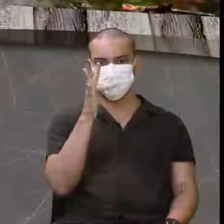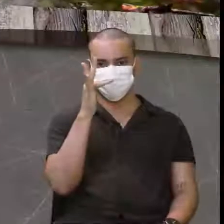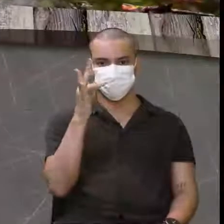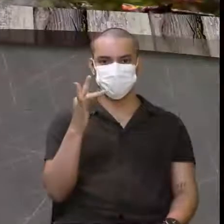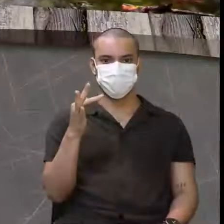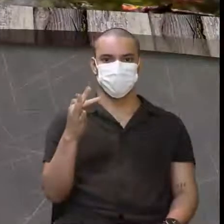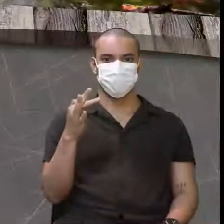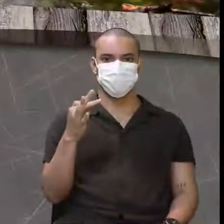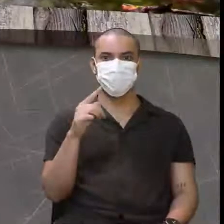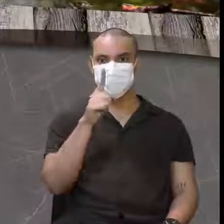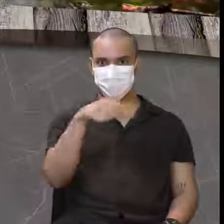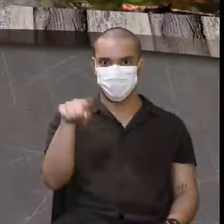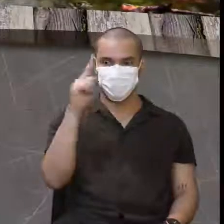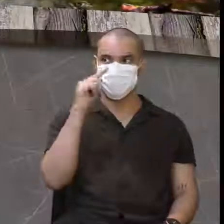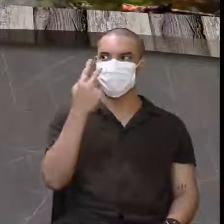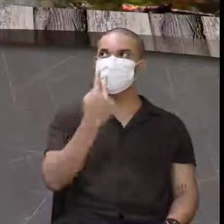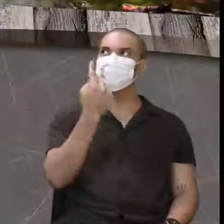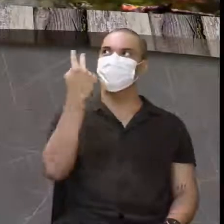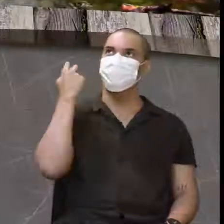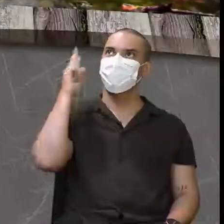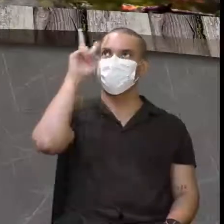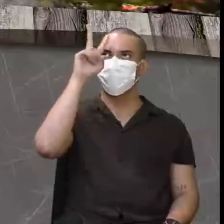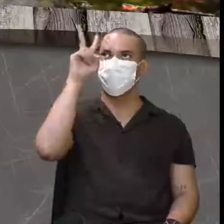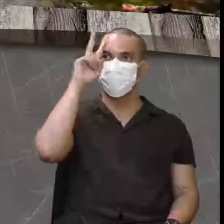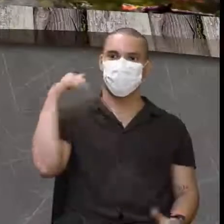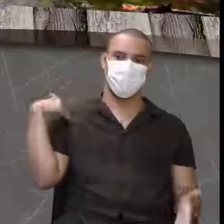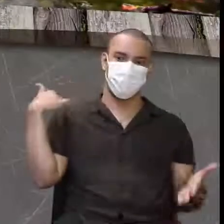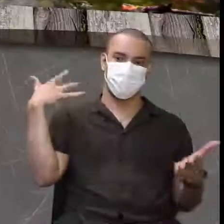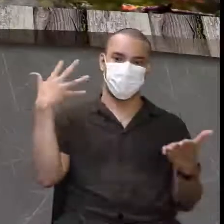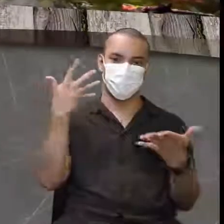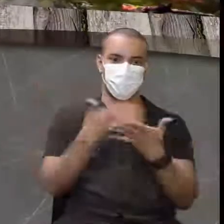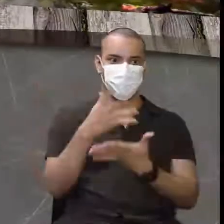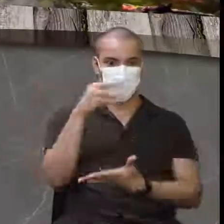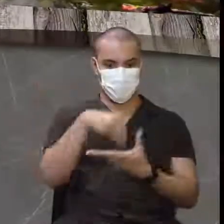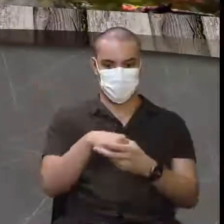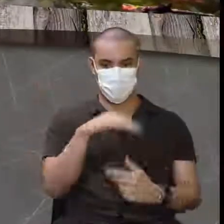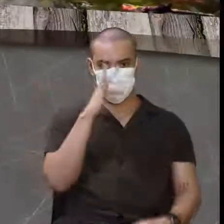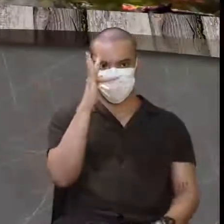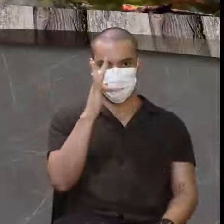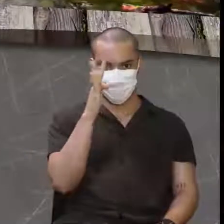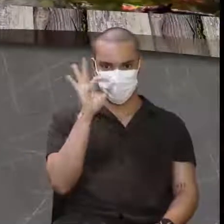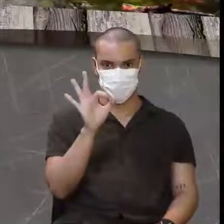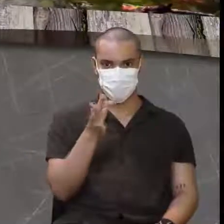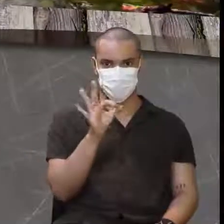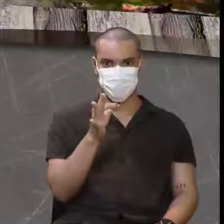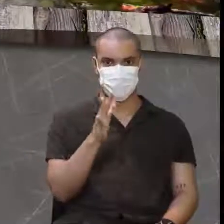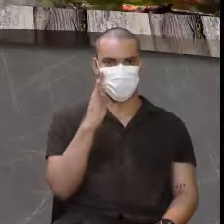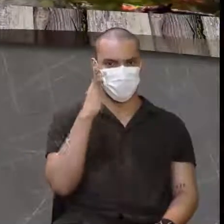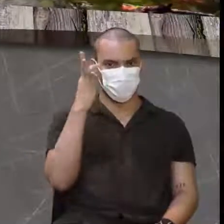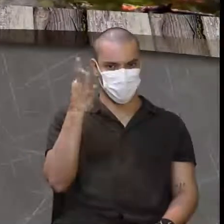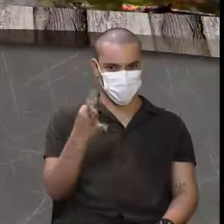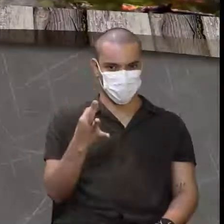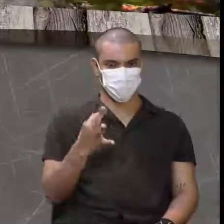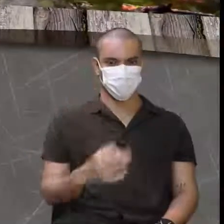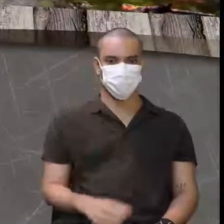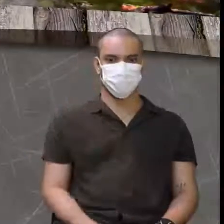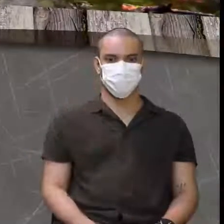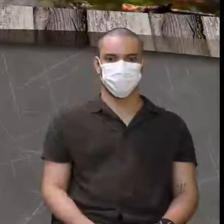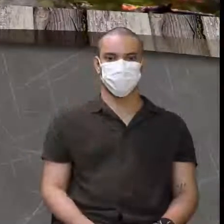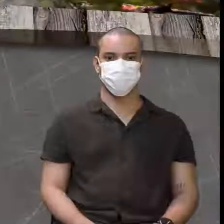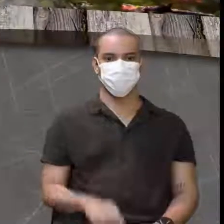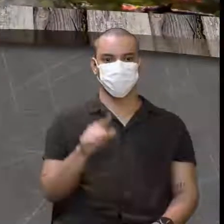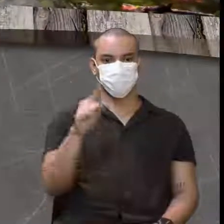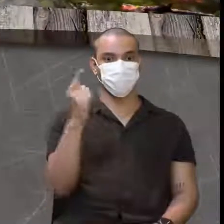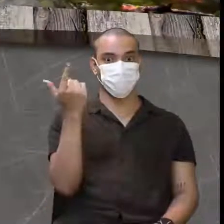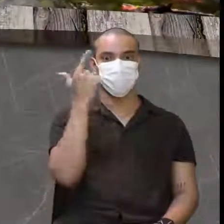Reviu. Isso mesmo. Dentro dessa flor, tá? E aí você fica ligadinho para a gente poder